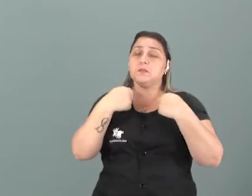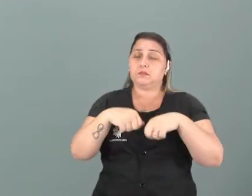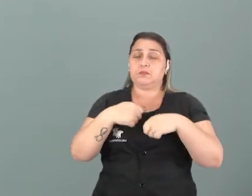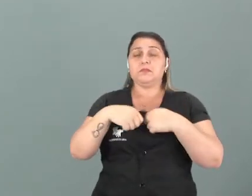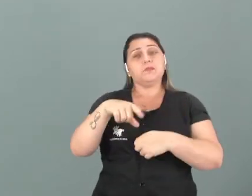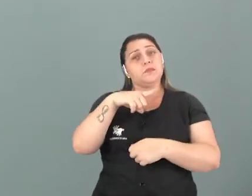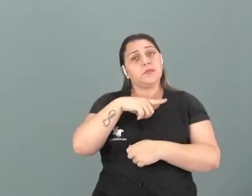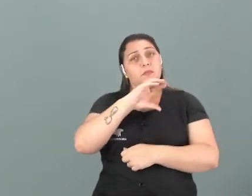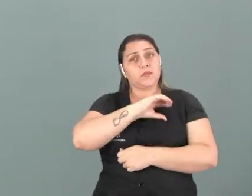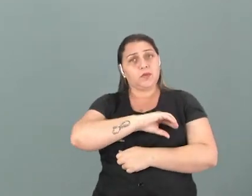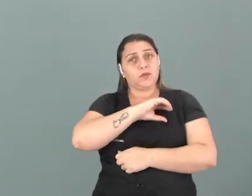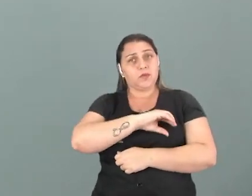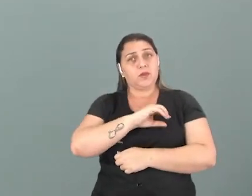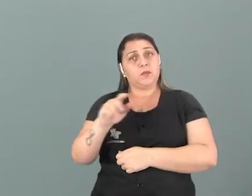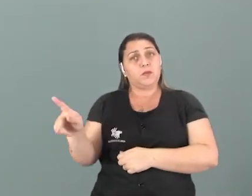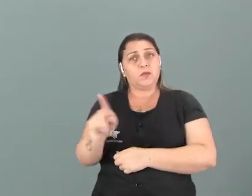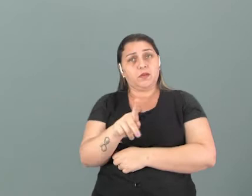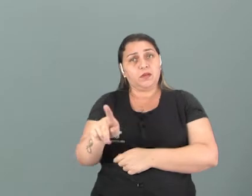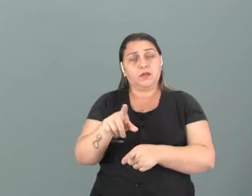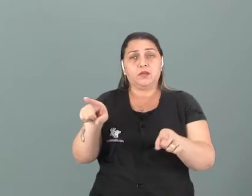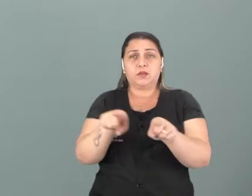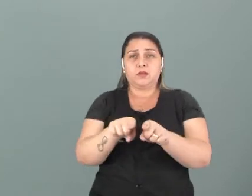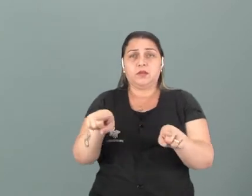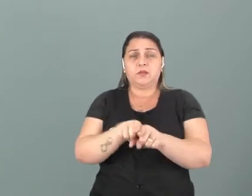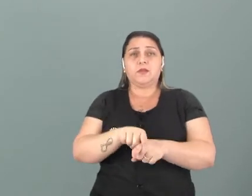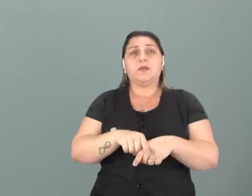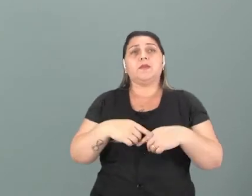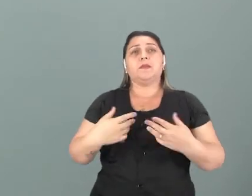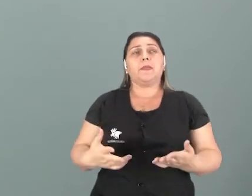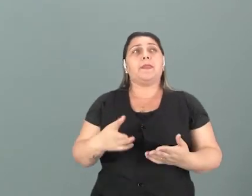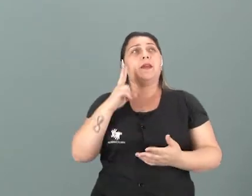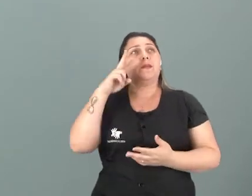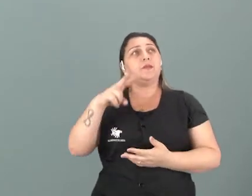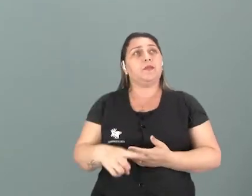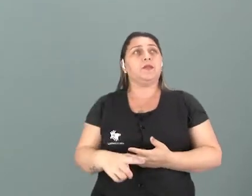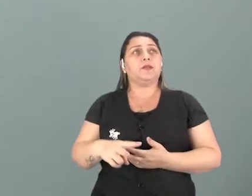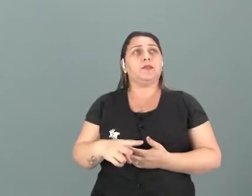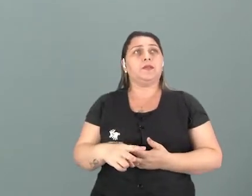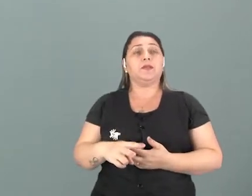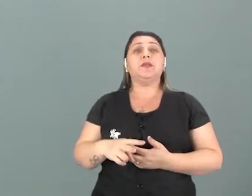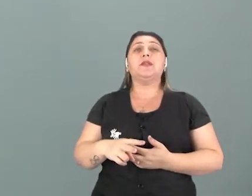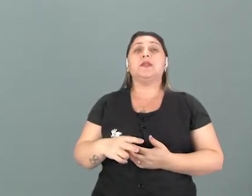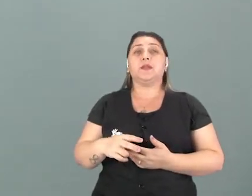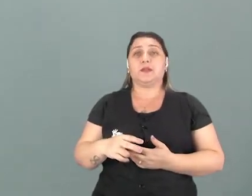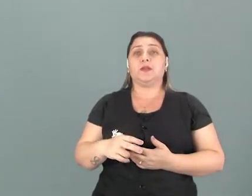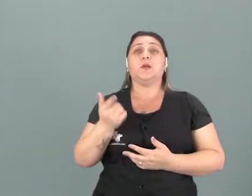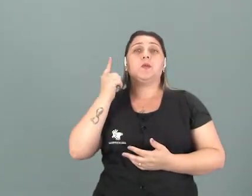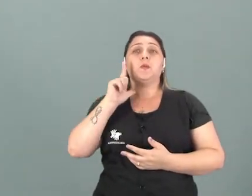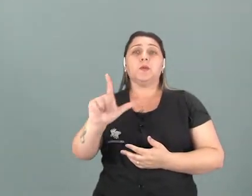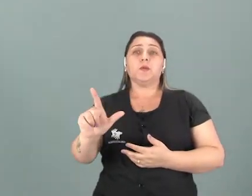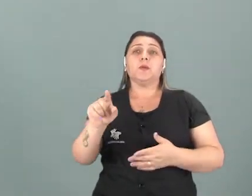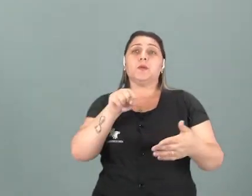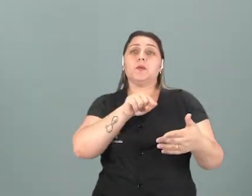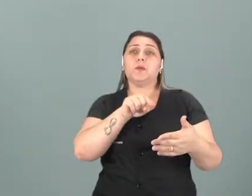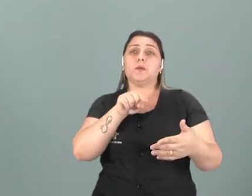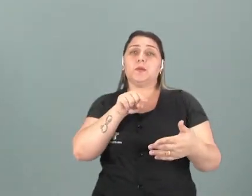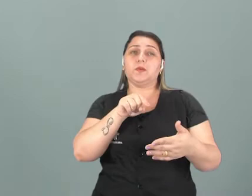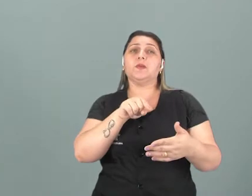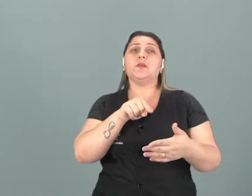tanto pelos seus colegas quanto com o seu professor. E aí a gente vai ver sobre um pouquinho as pontuações, né? Do judô